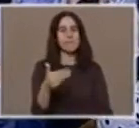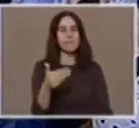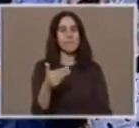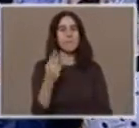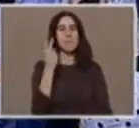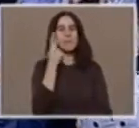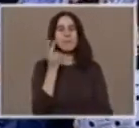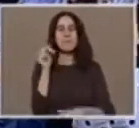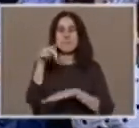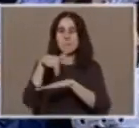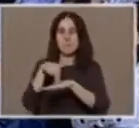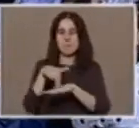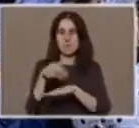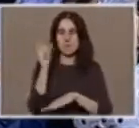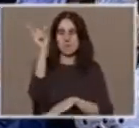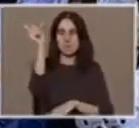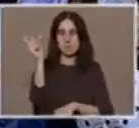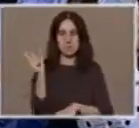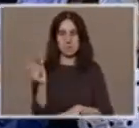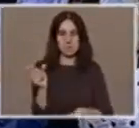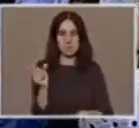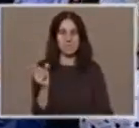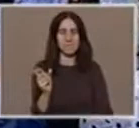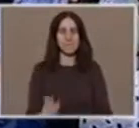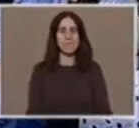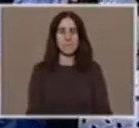Proclamamos a vossa ressurreição.